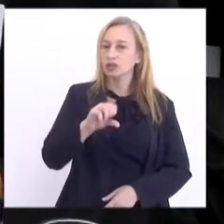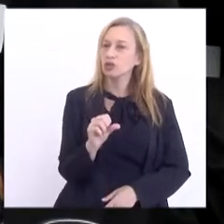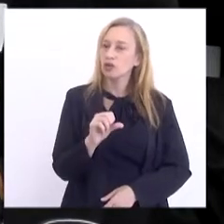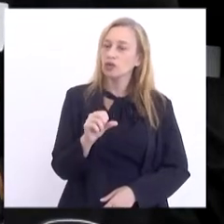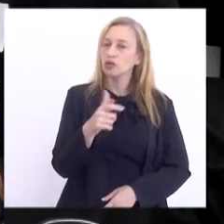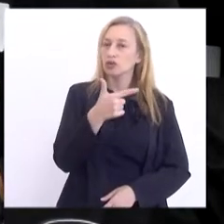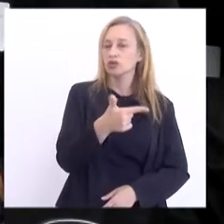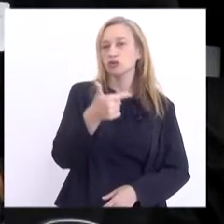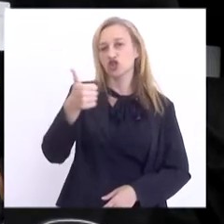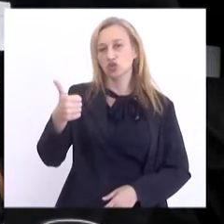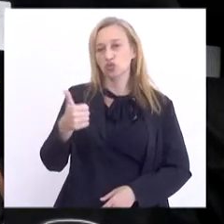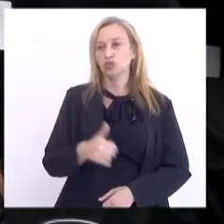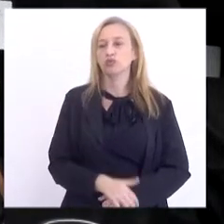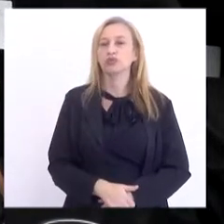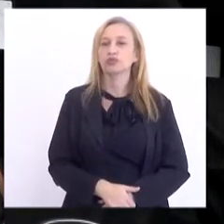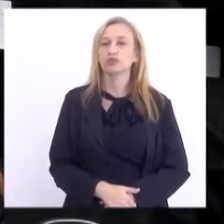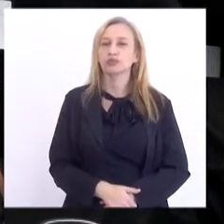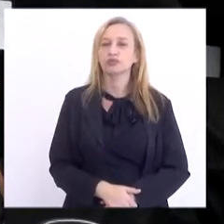2021